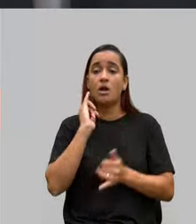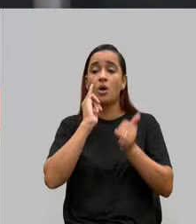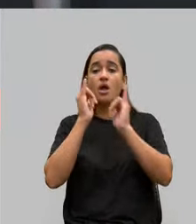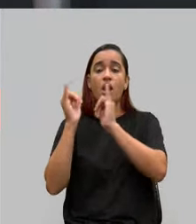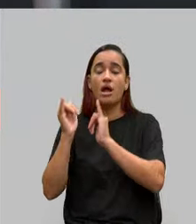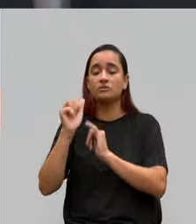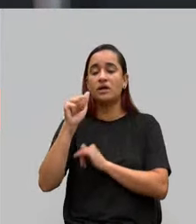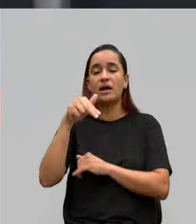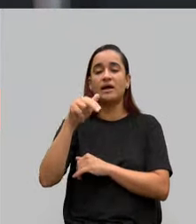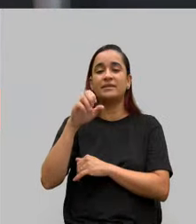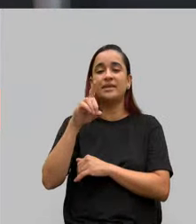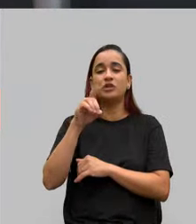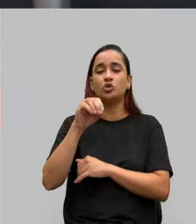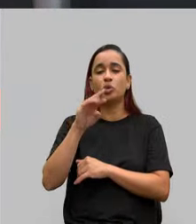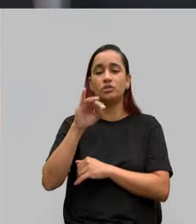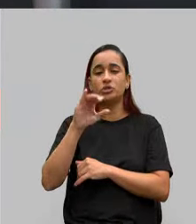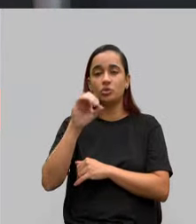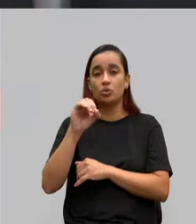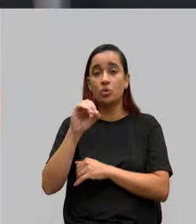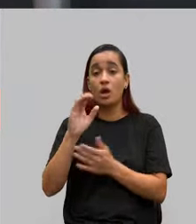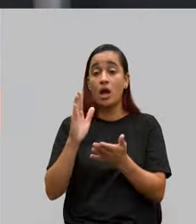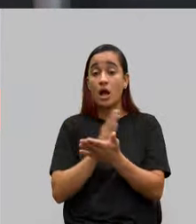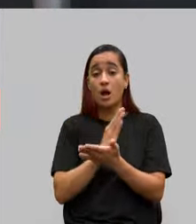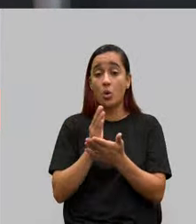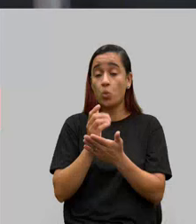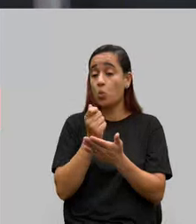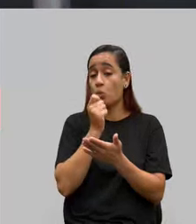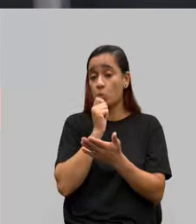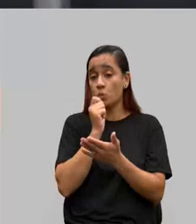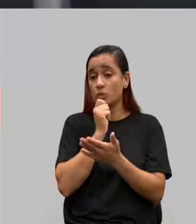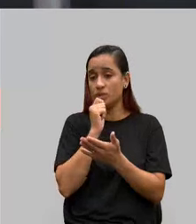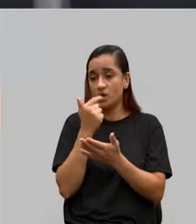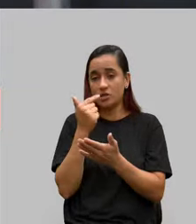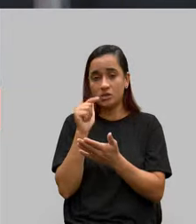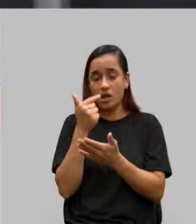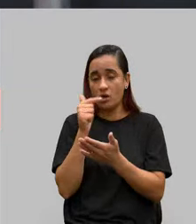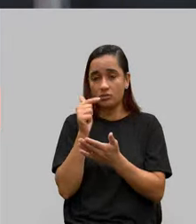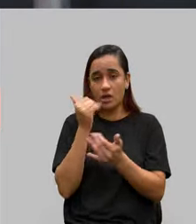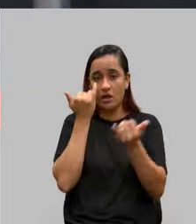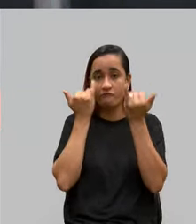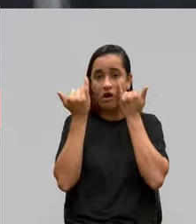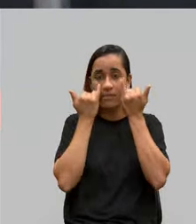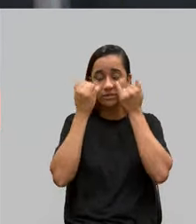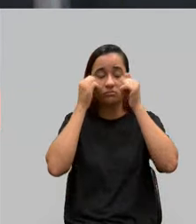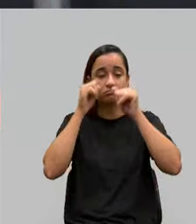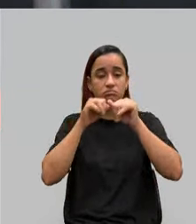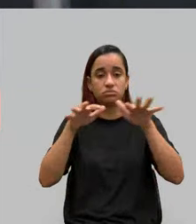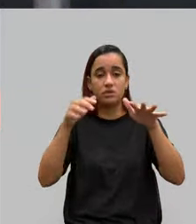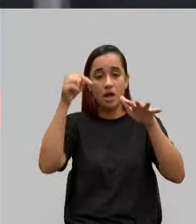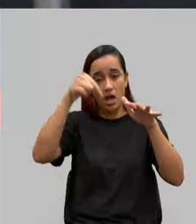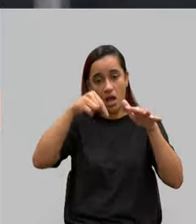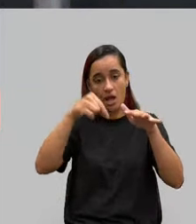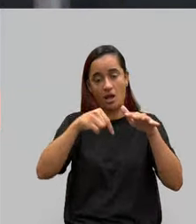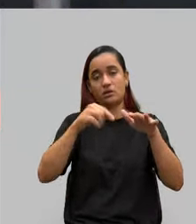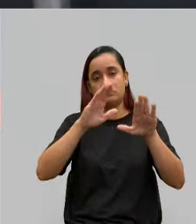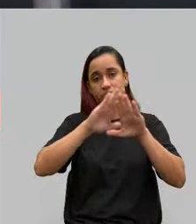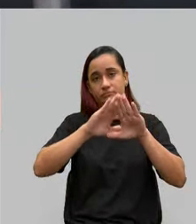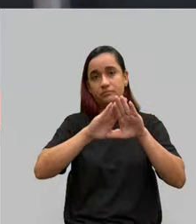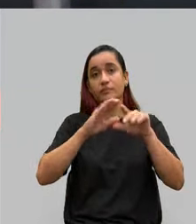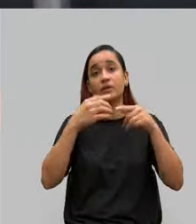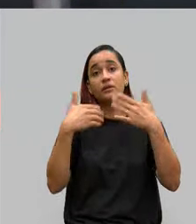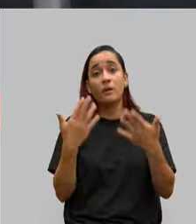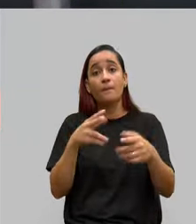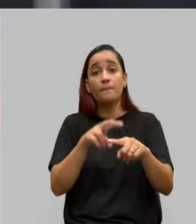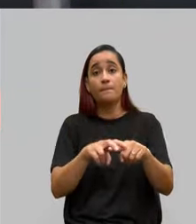os números e Evidências não haviam chegado ainda aos ouvidos dessa casa por